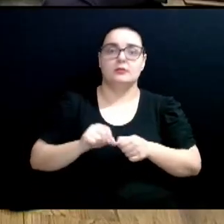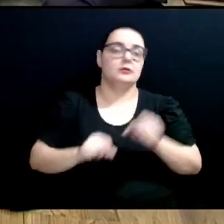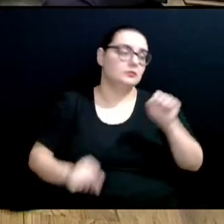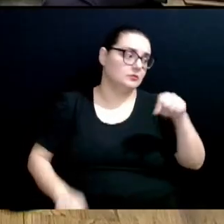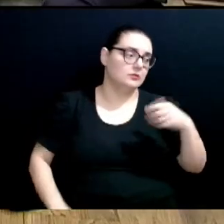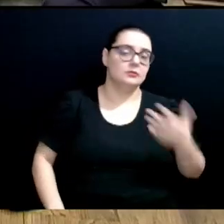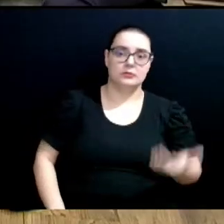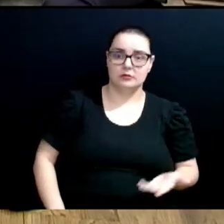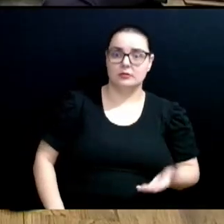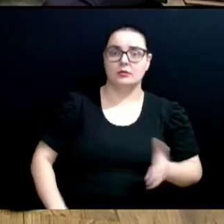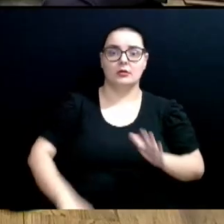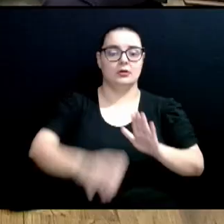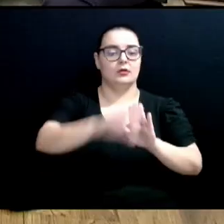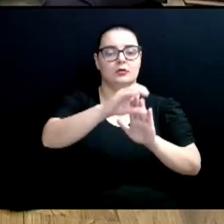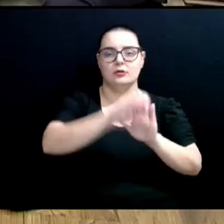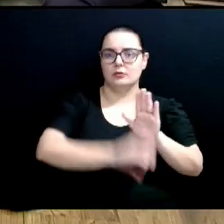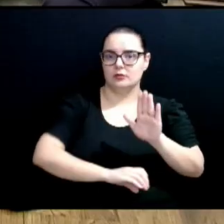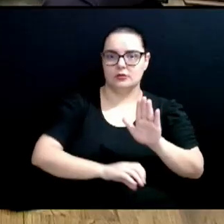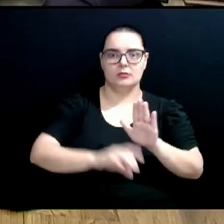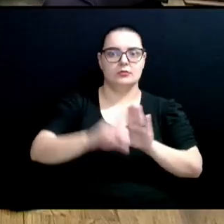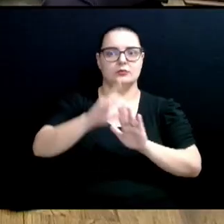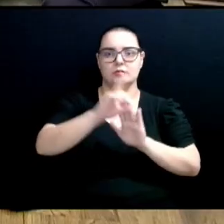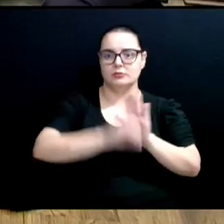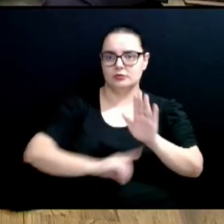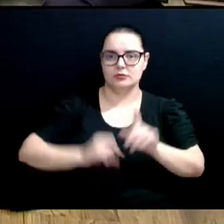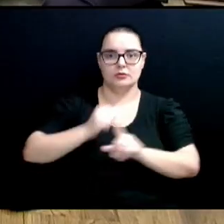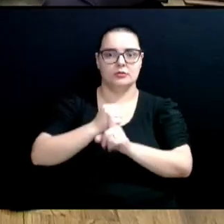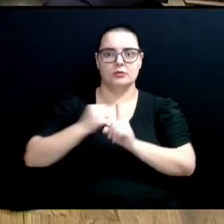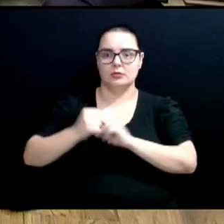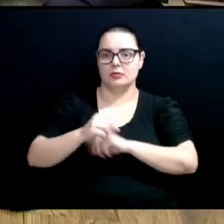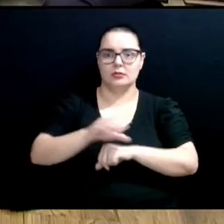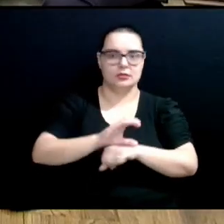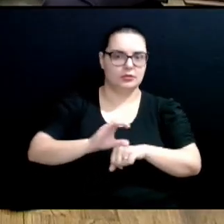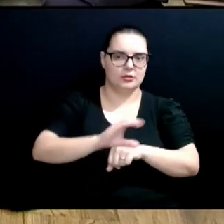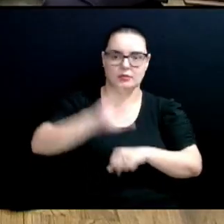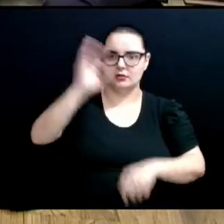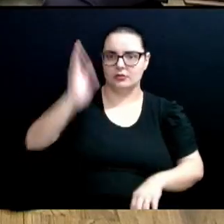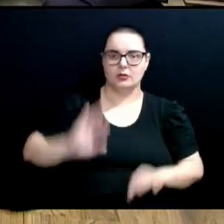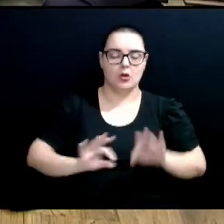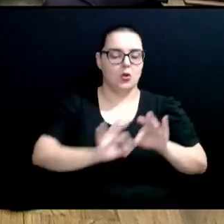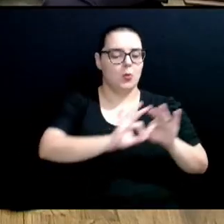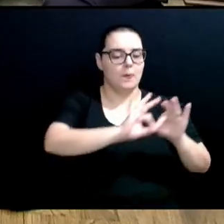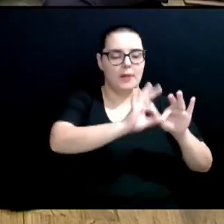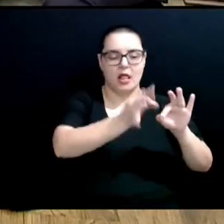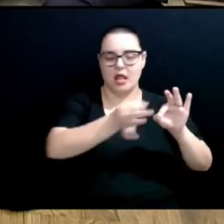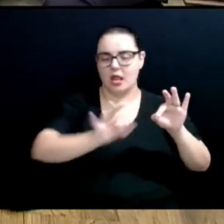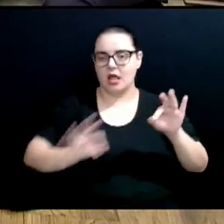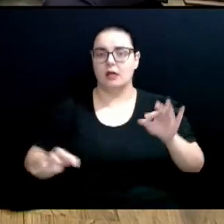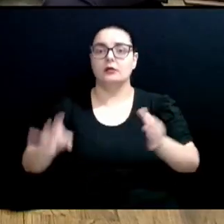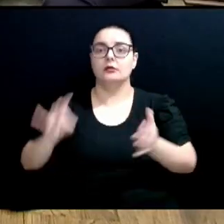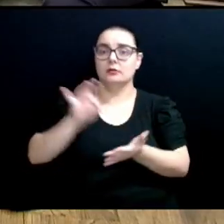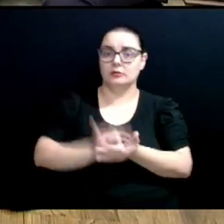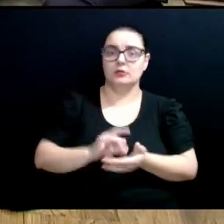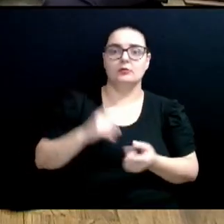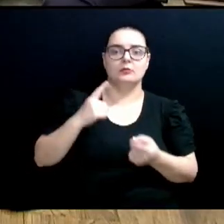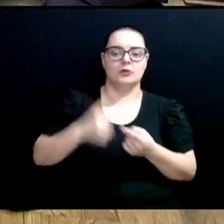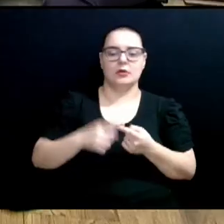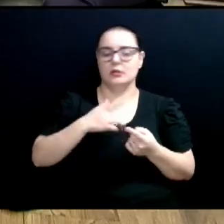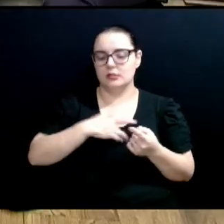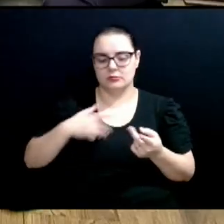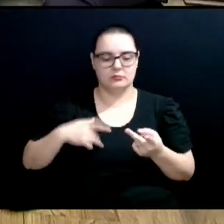capítulo dos direitos sociais na Constituição brasileira, ele é longo realmente, porque é saúde, é